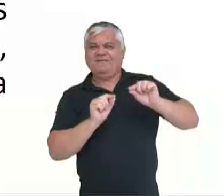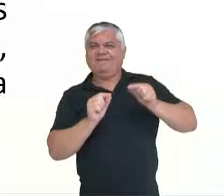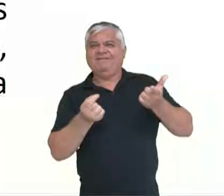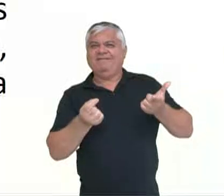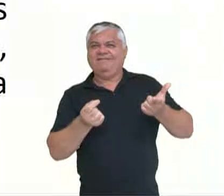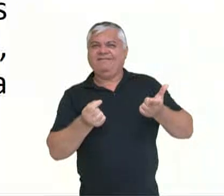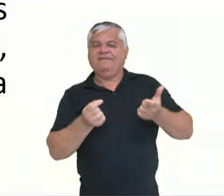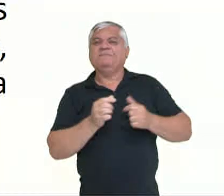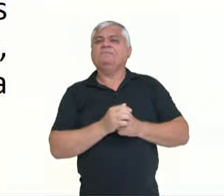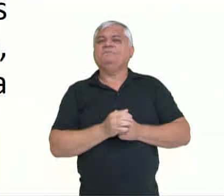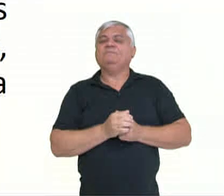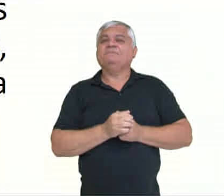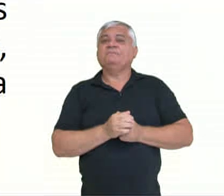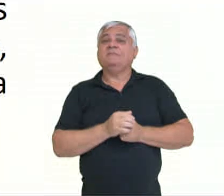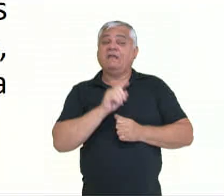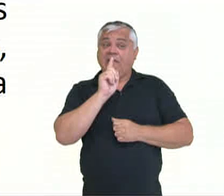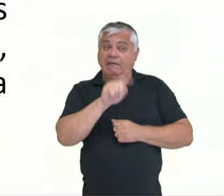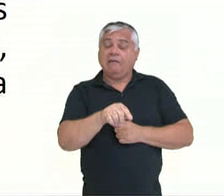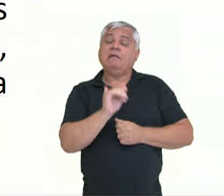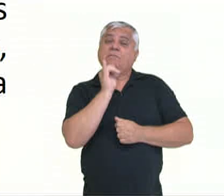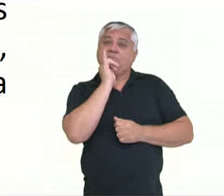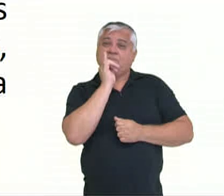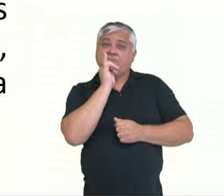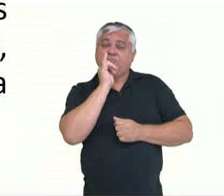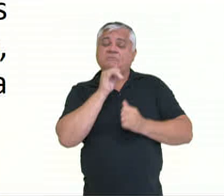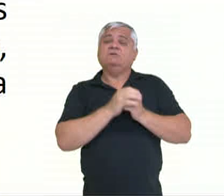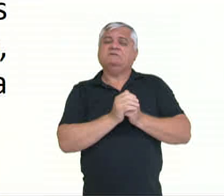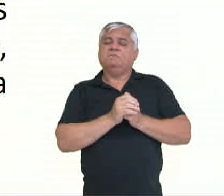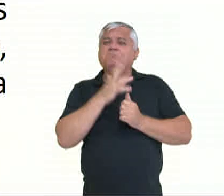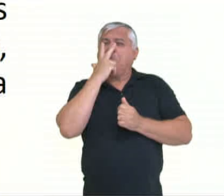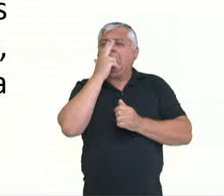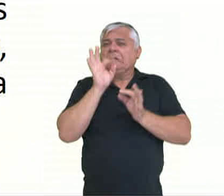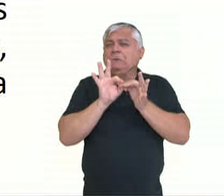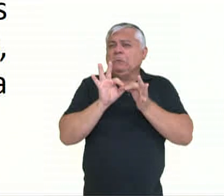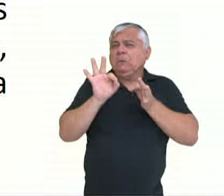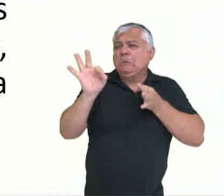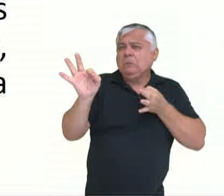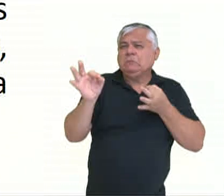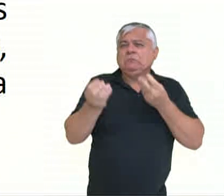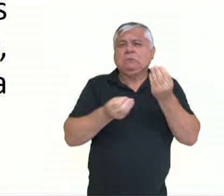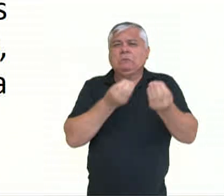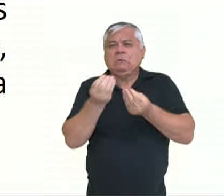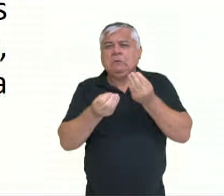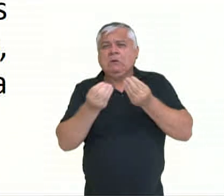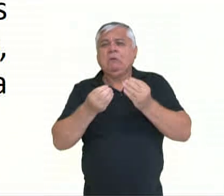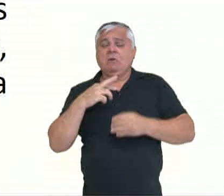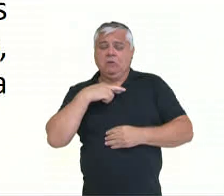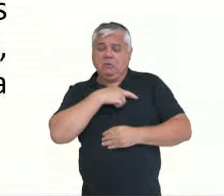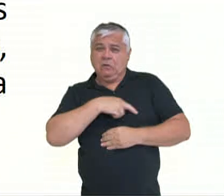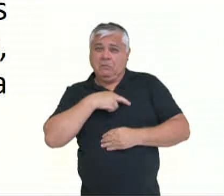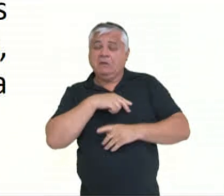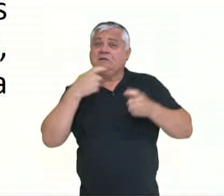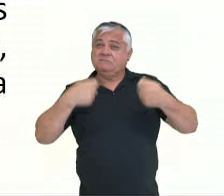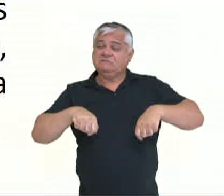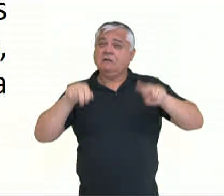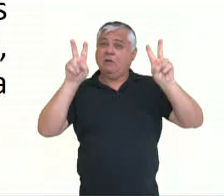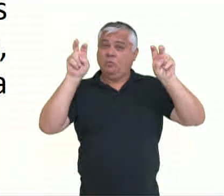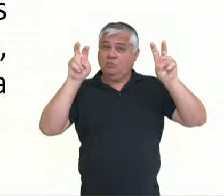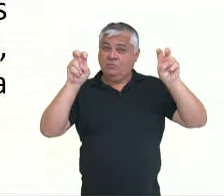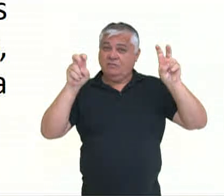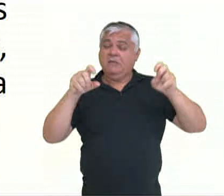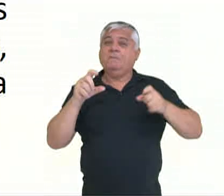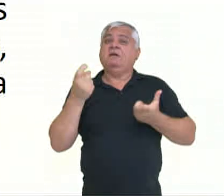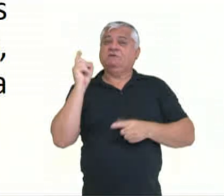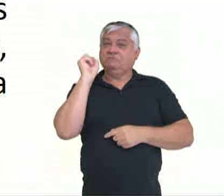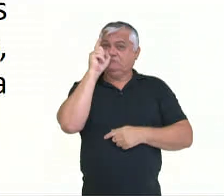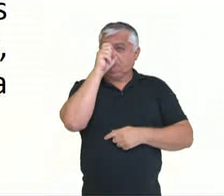maneira? Ele é tomado no ponto mais distante. O romance exige um enredo complexo, um